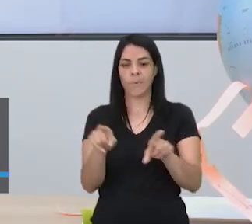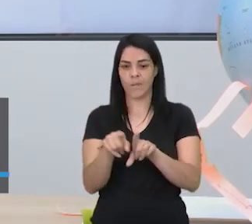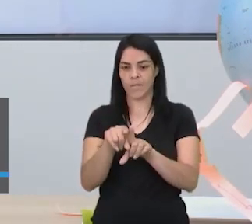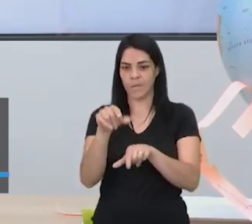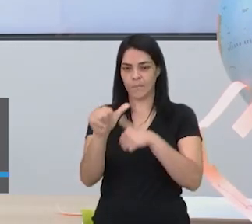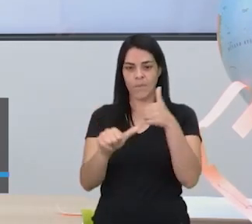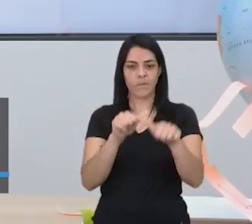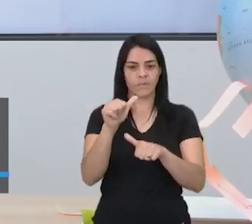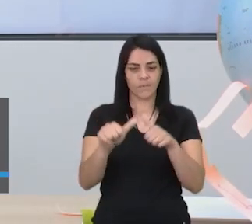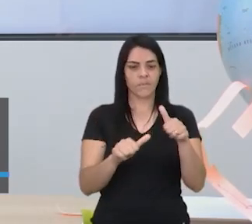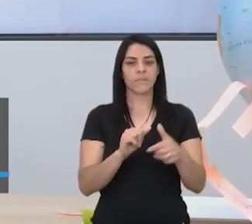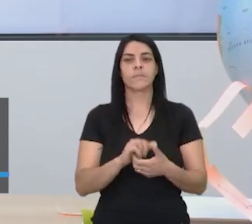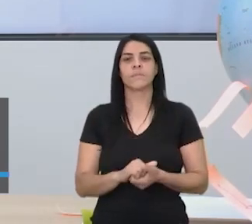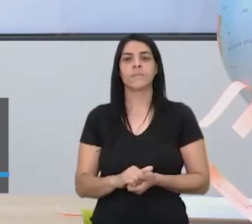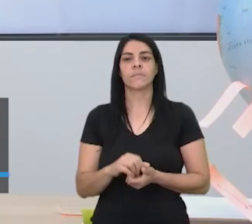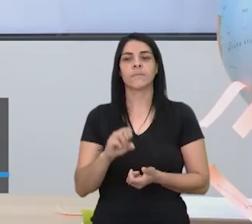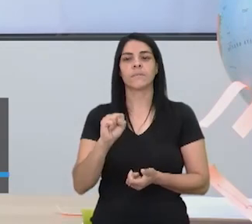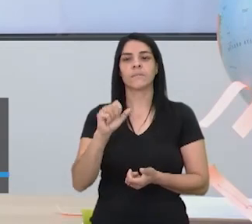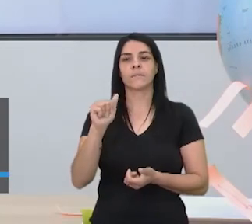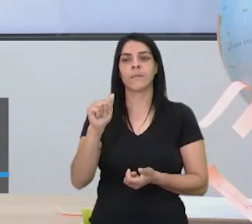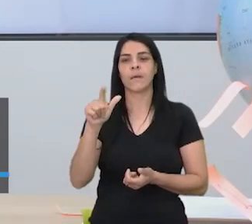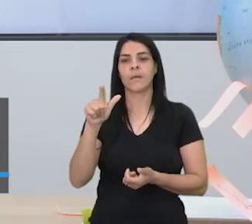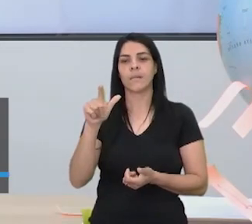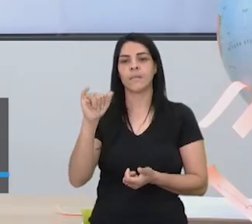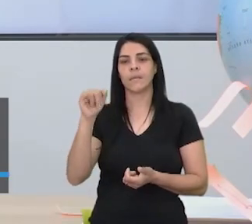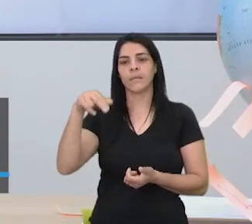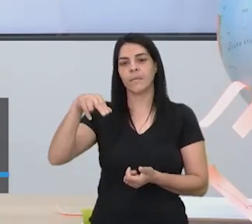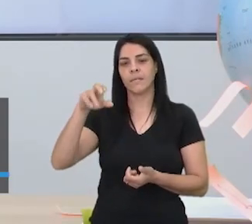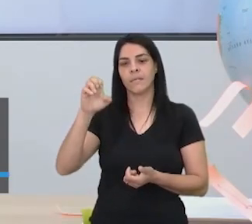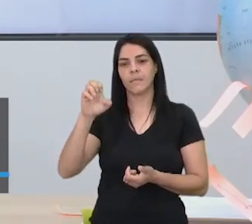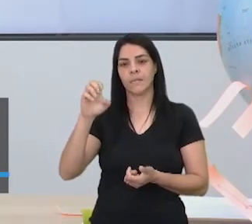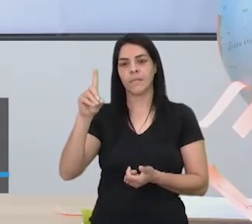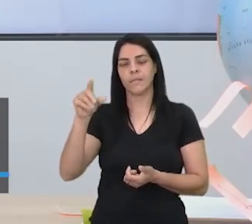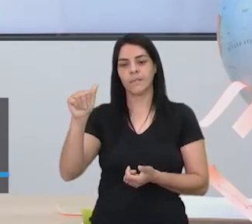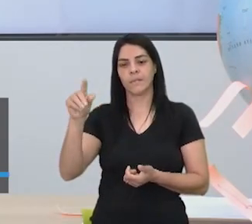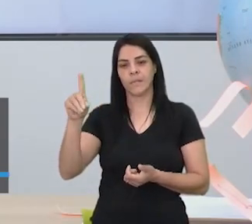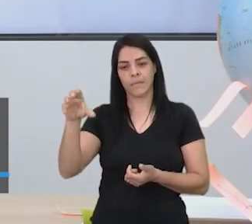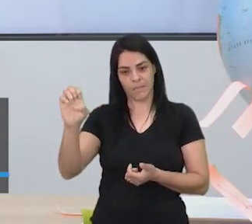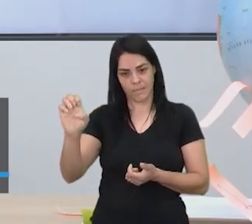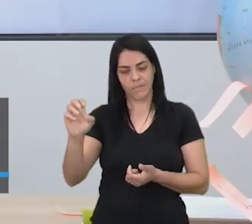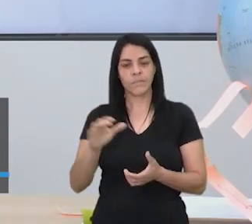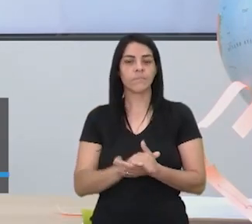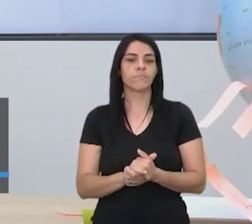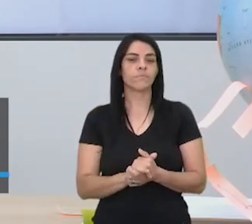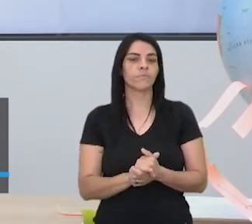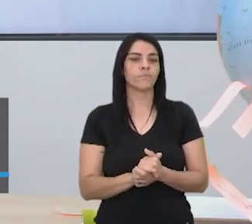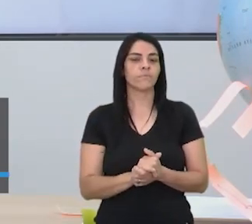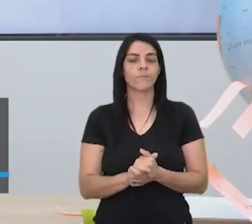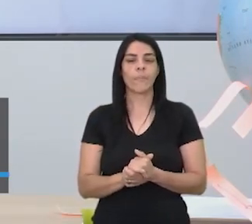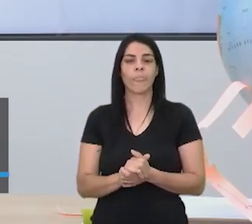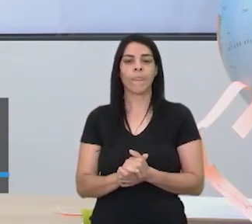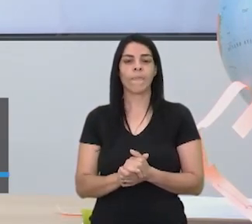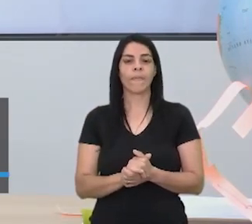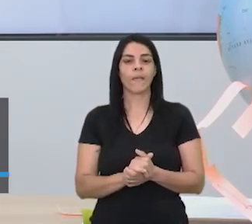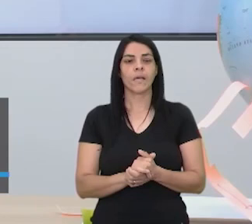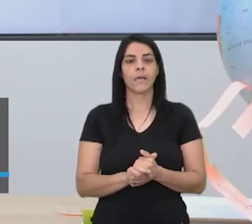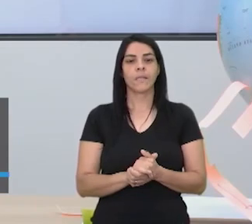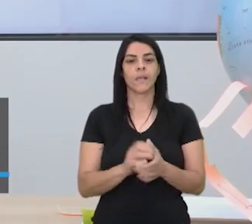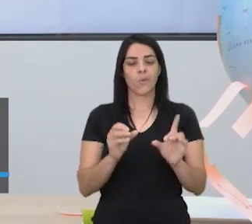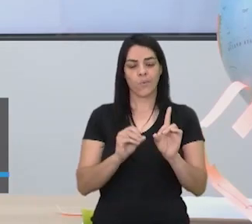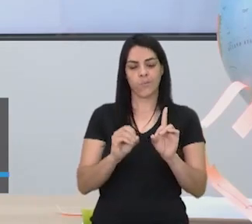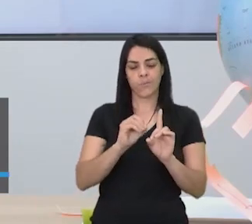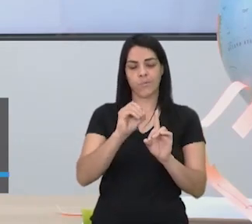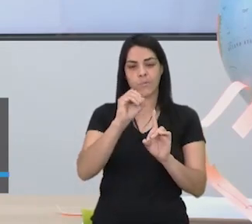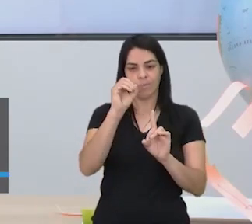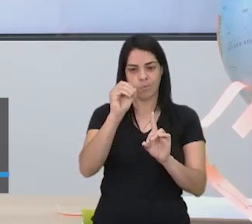mas salinidade, a gente falou na aula anterior sobre solubilidade, e a solubilidade tem a ver justamente com a temperatura dos sais.